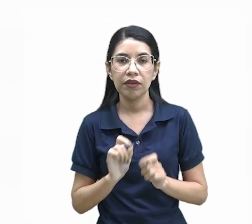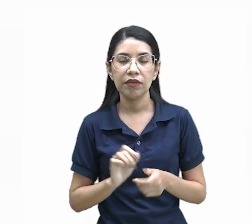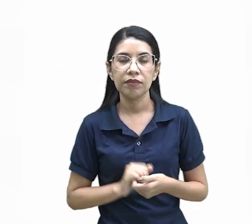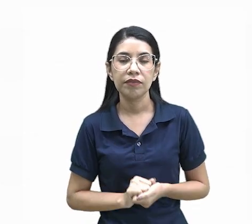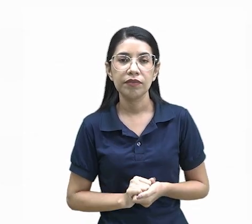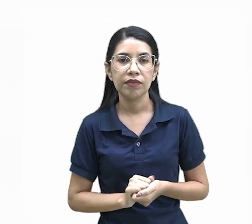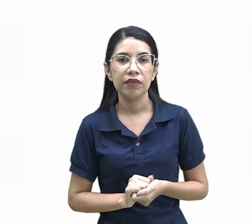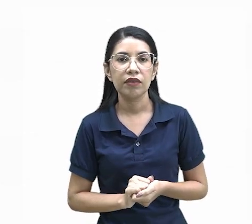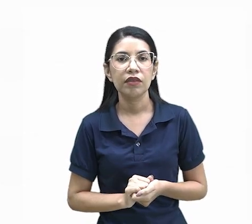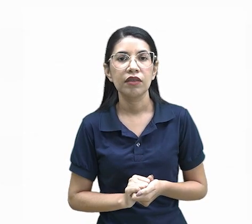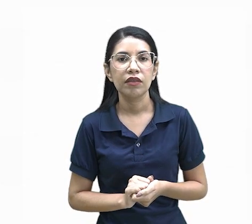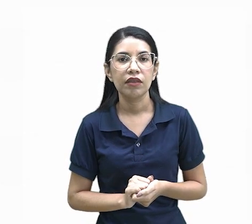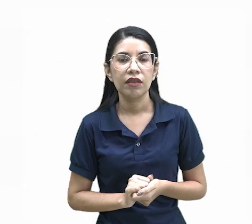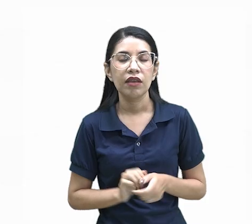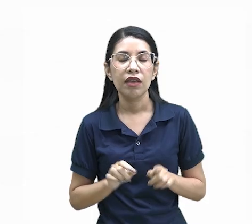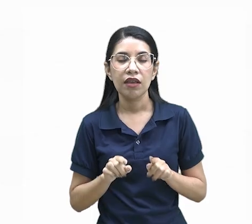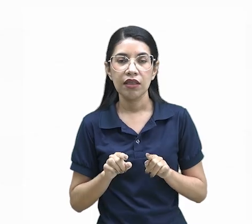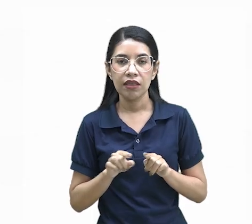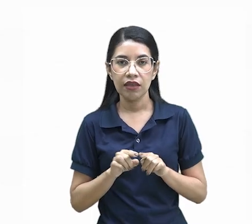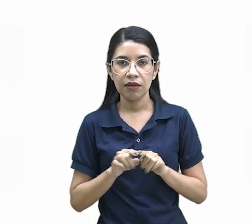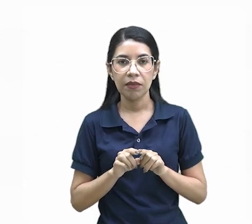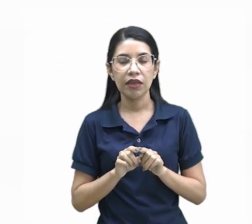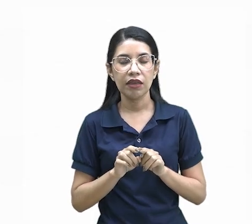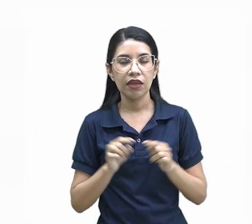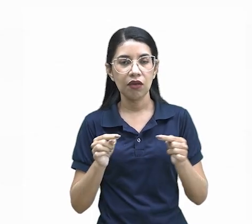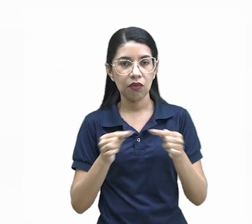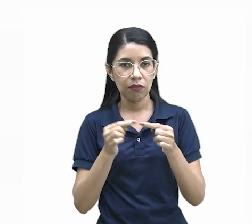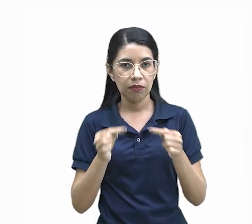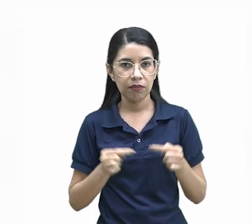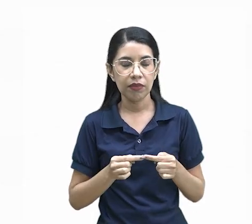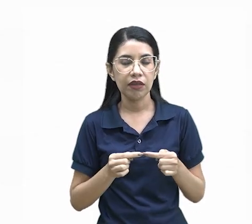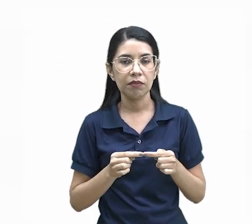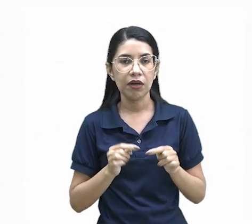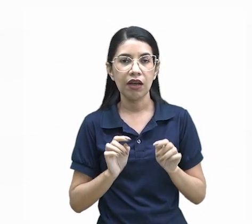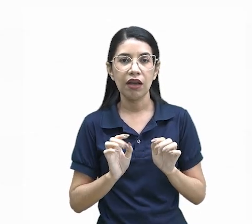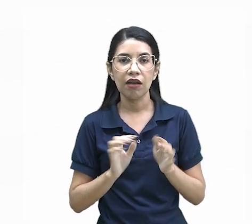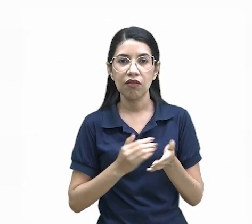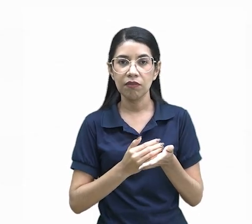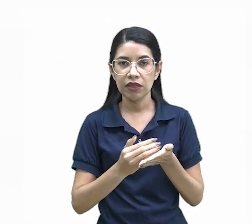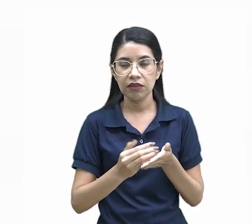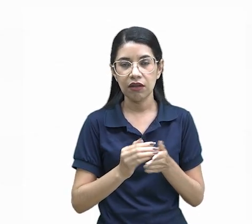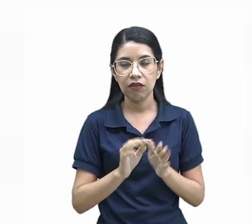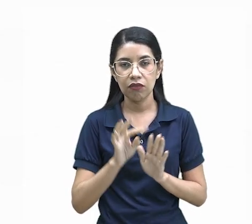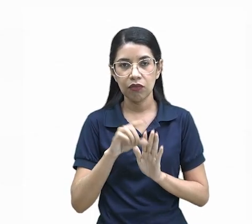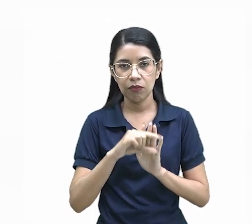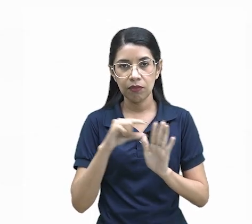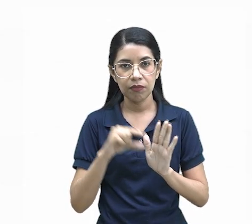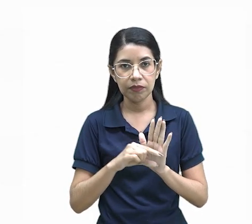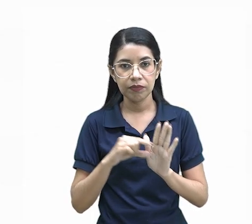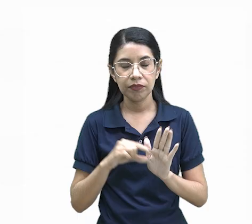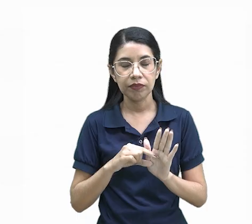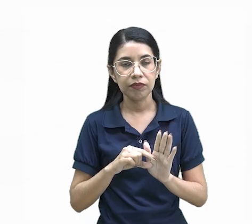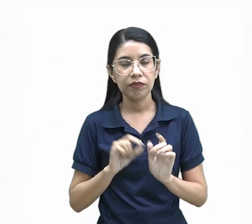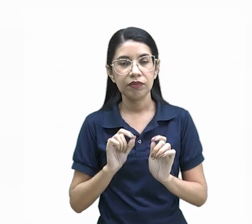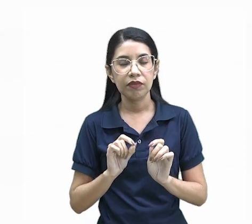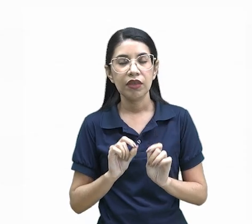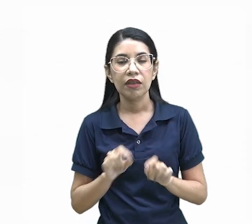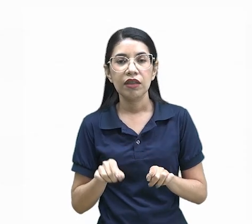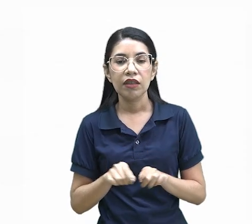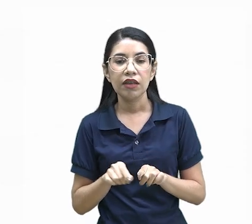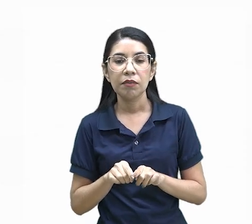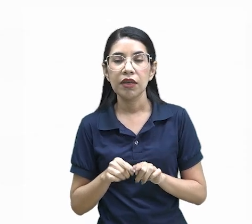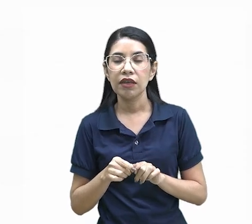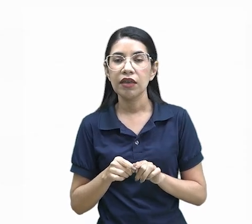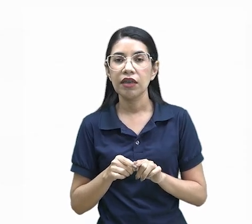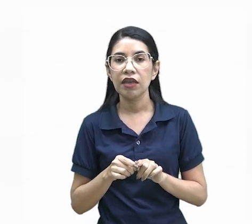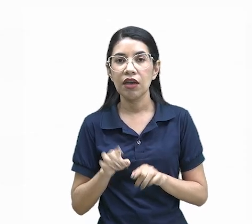só, interparágrafos, né? Que vão iniciar ali esses parágrafos e o intraparágrafo também que vai aparecer